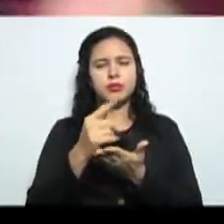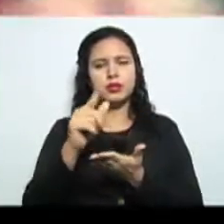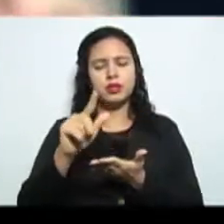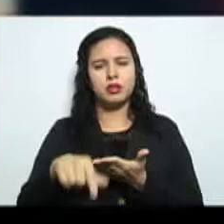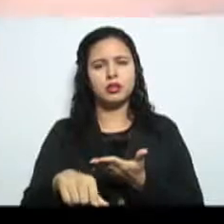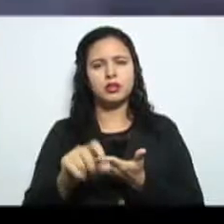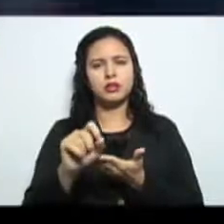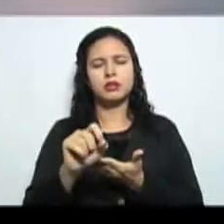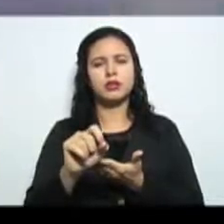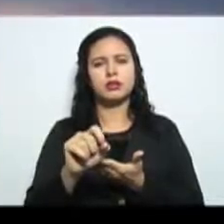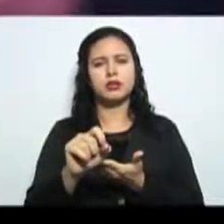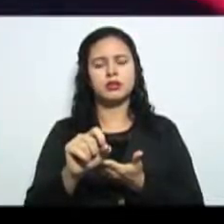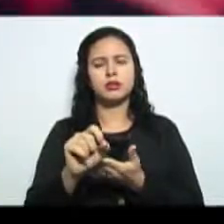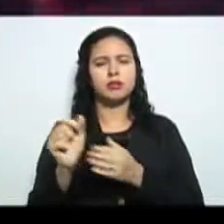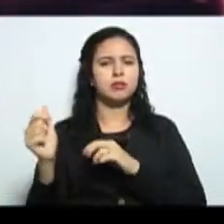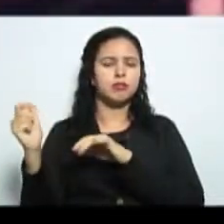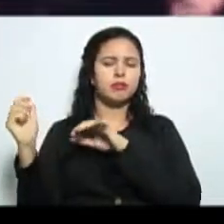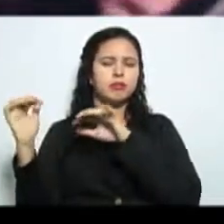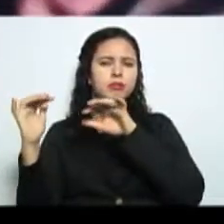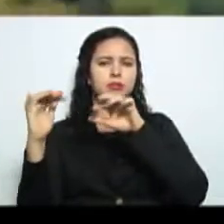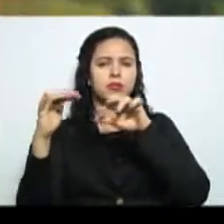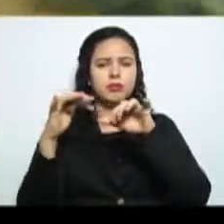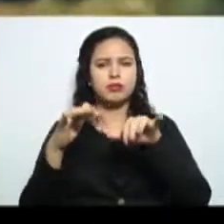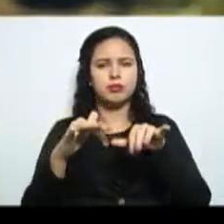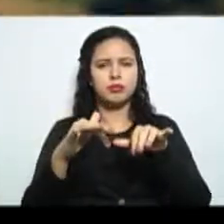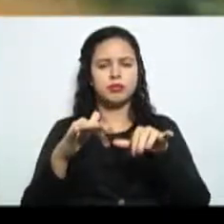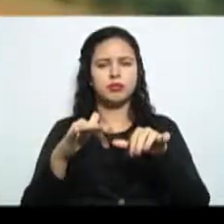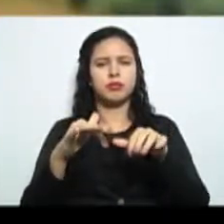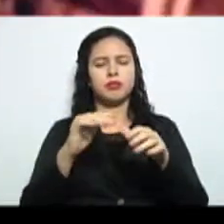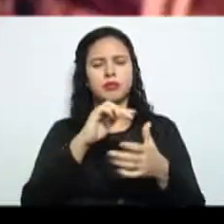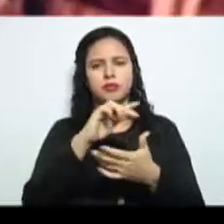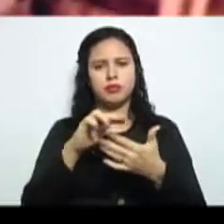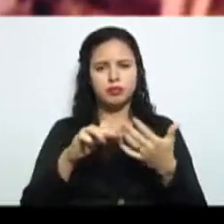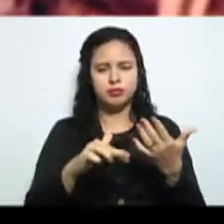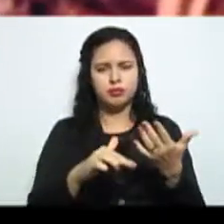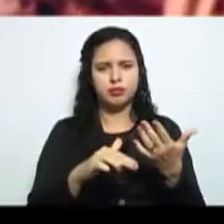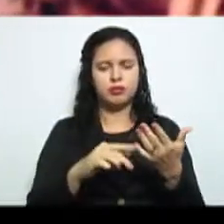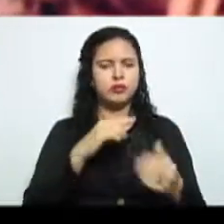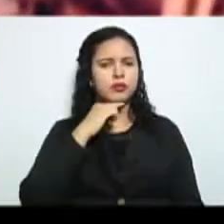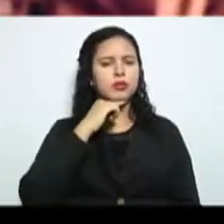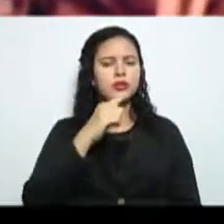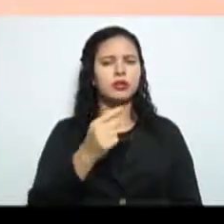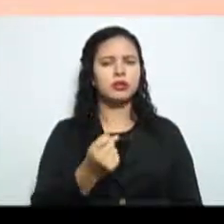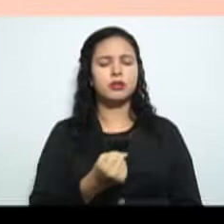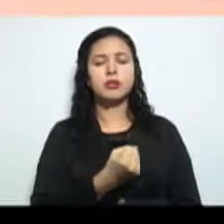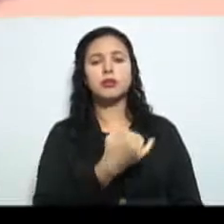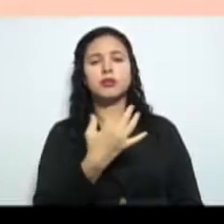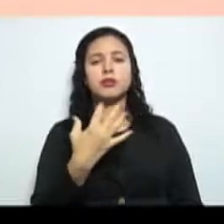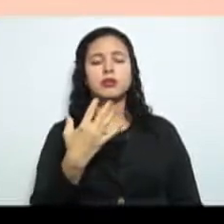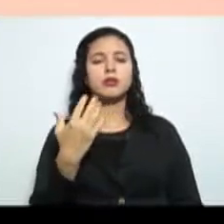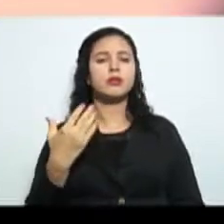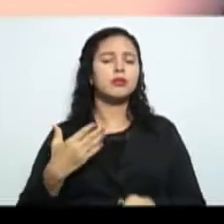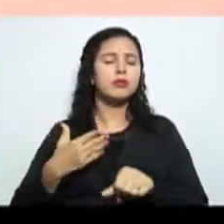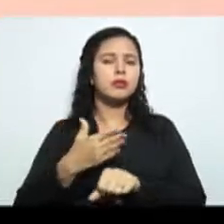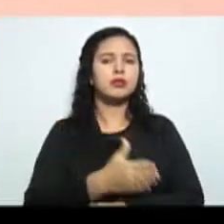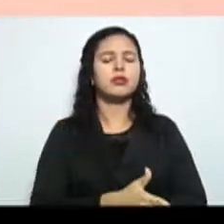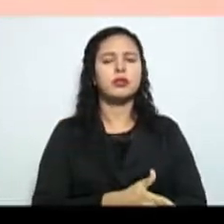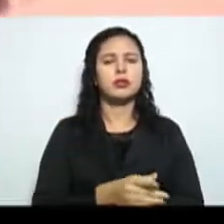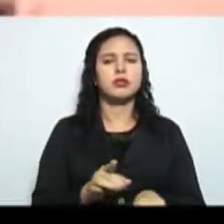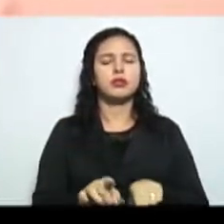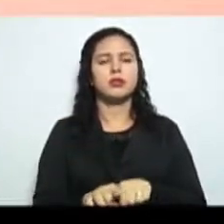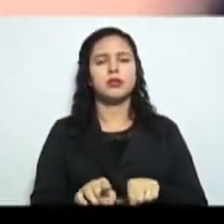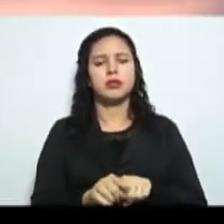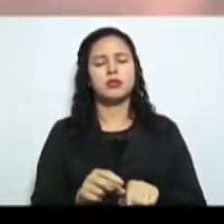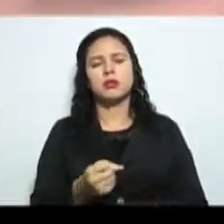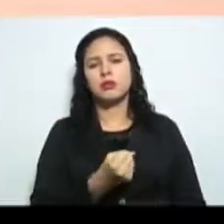perene e que tem um fluxo diversificado, porque não dá para precisar quantos entraram e nem quantos saíram,